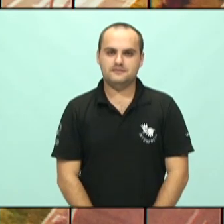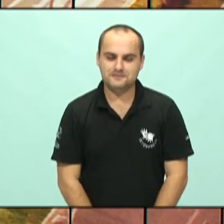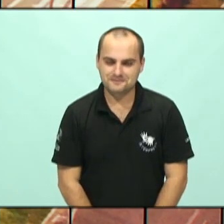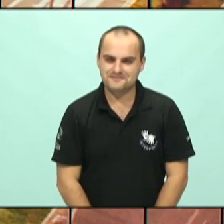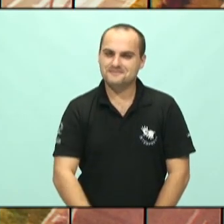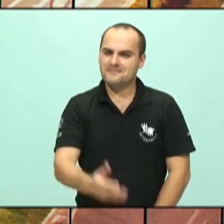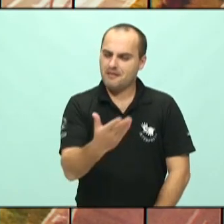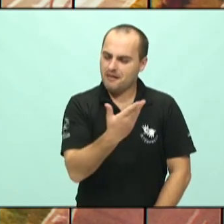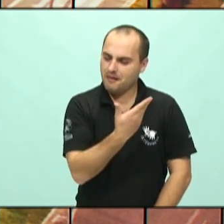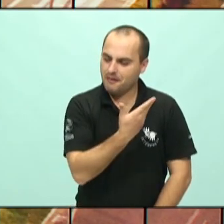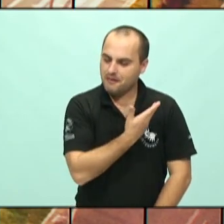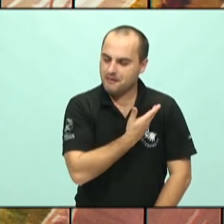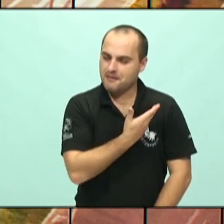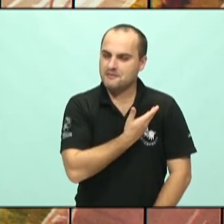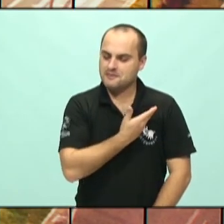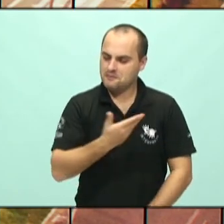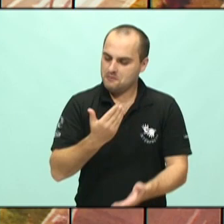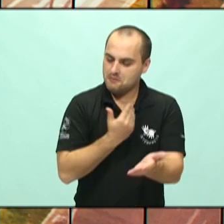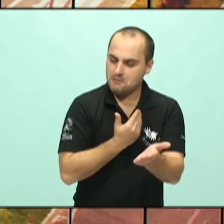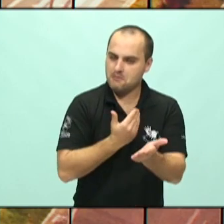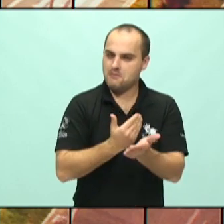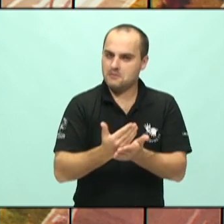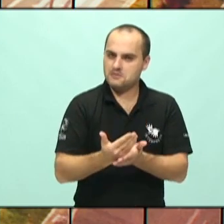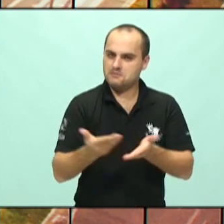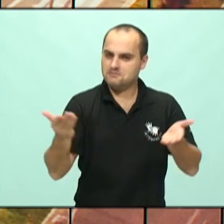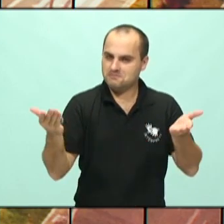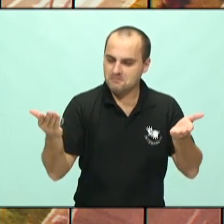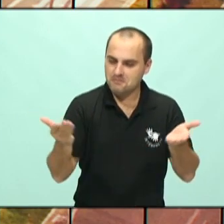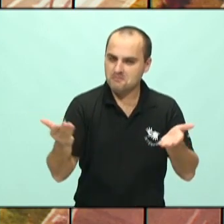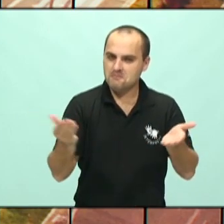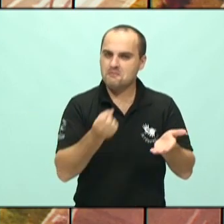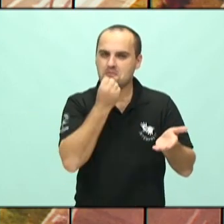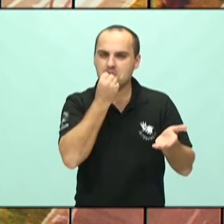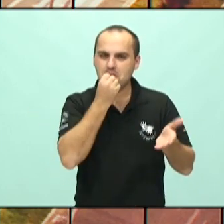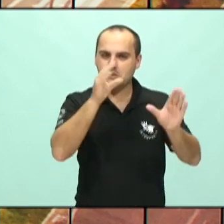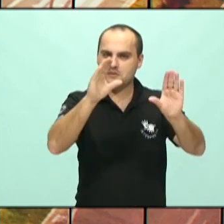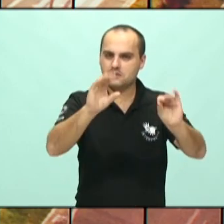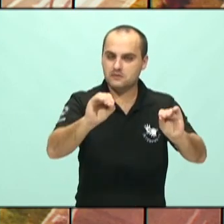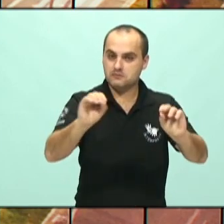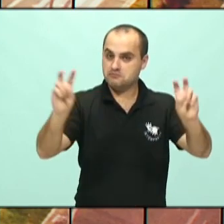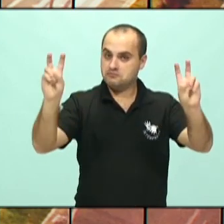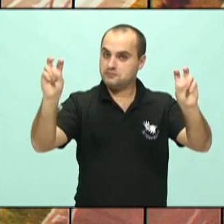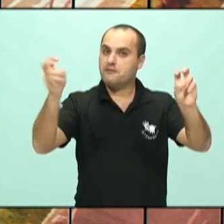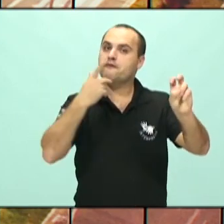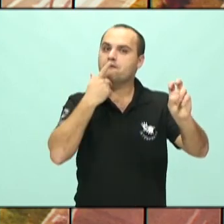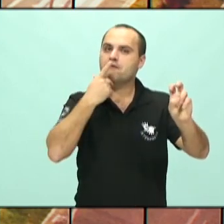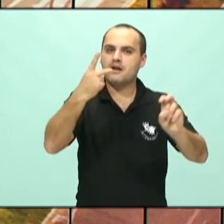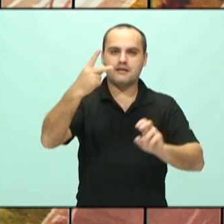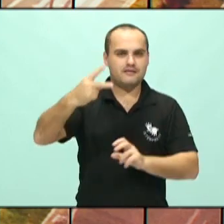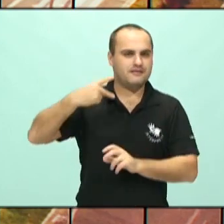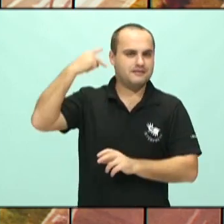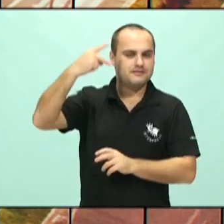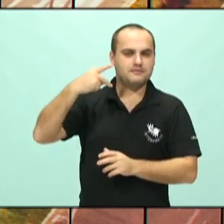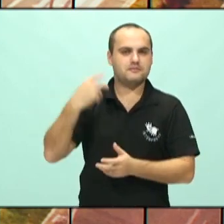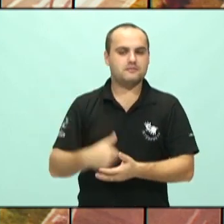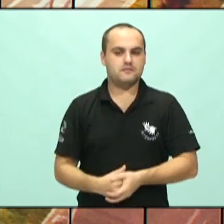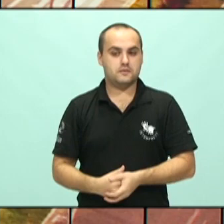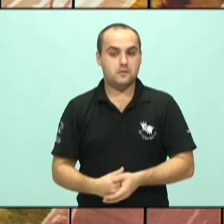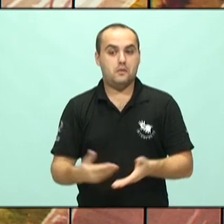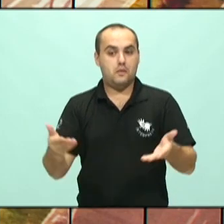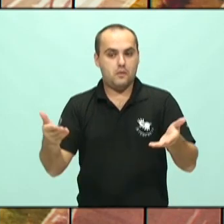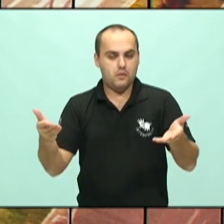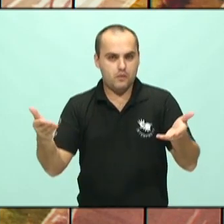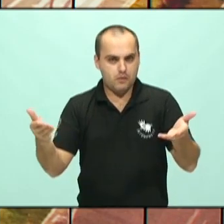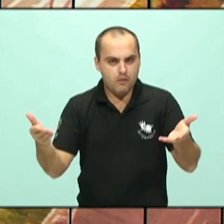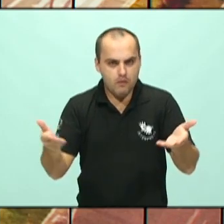Amigos da TV Câmara, estamos iniciando a partir deste momento o nosso programa Fala Vereador. Nos acompanham para que